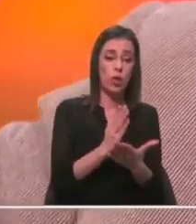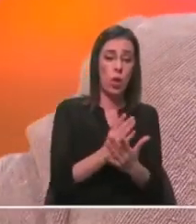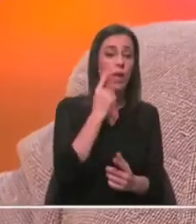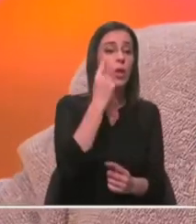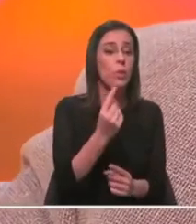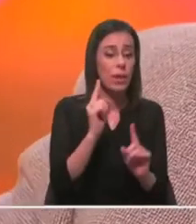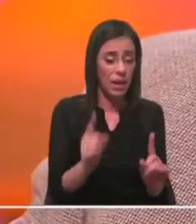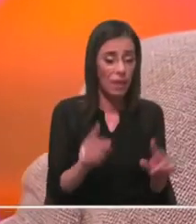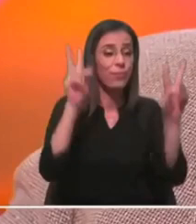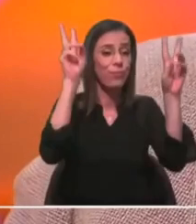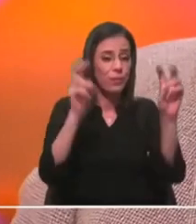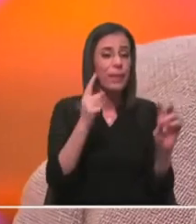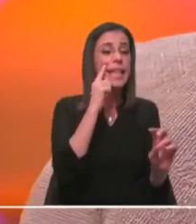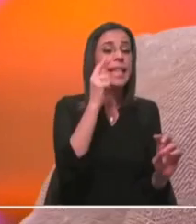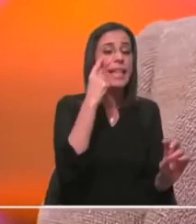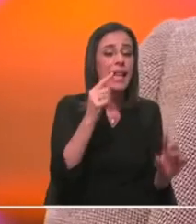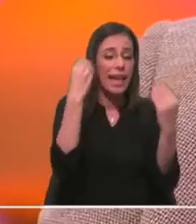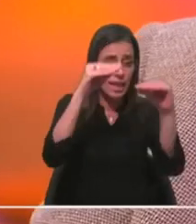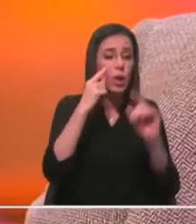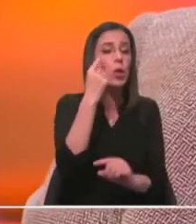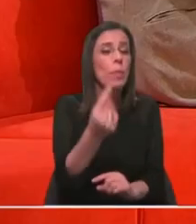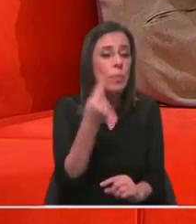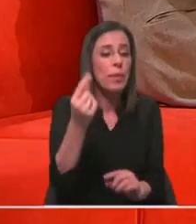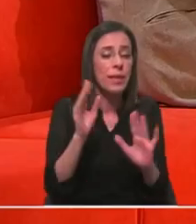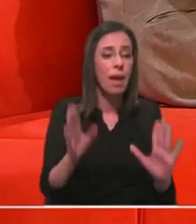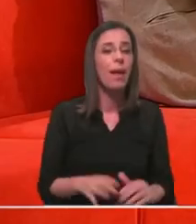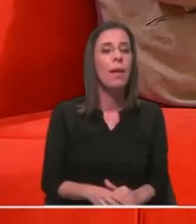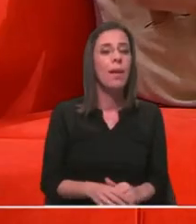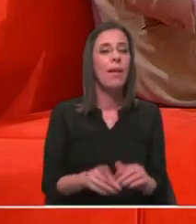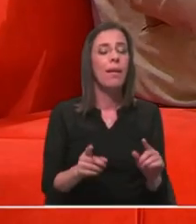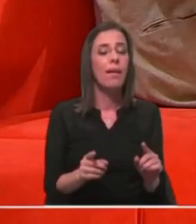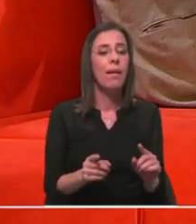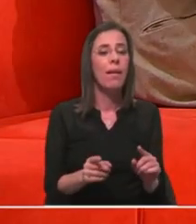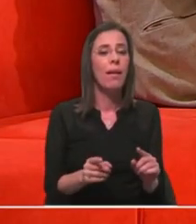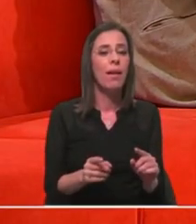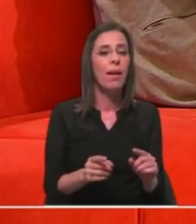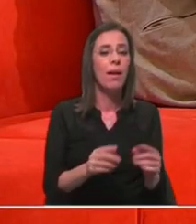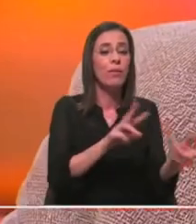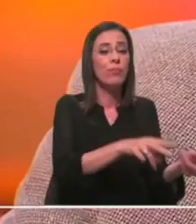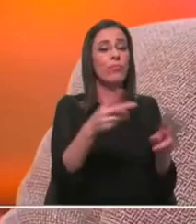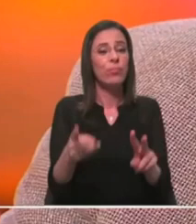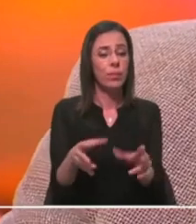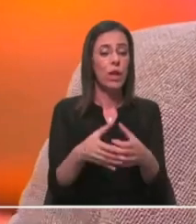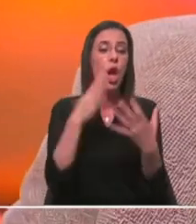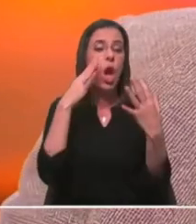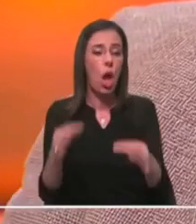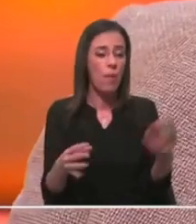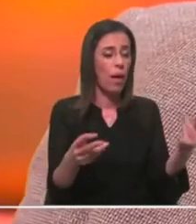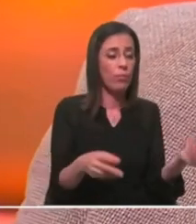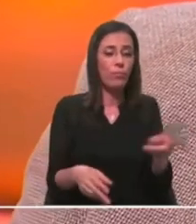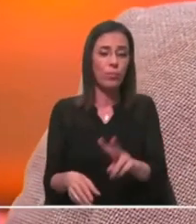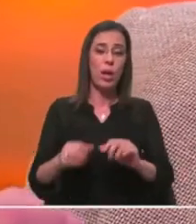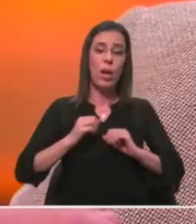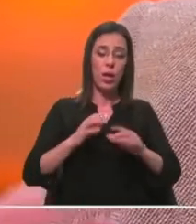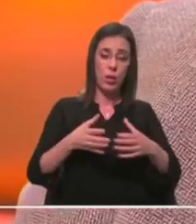especiais como nós o ensino especial H eh passavam para as classes de ensino normais portanto nas